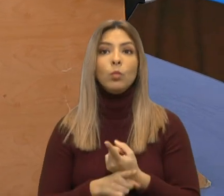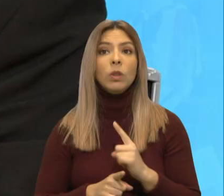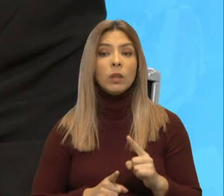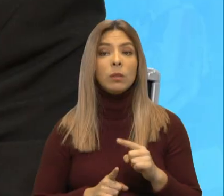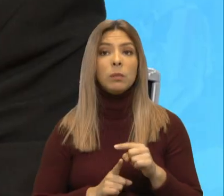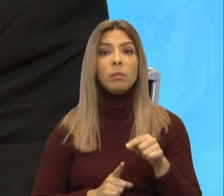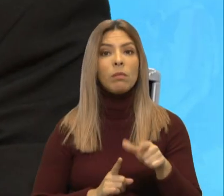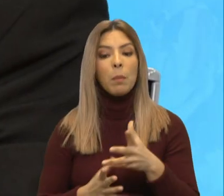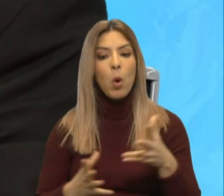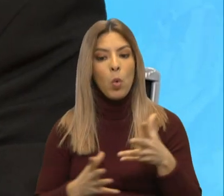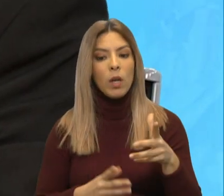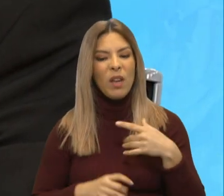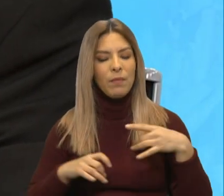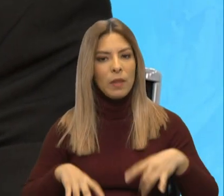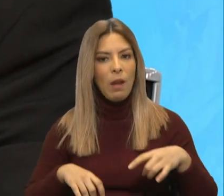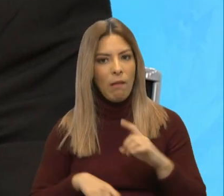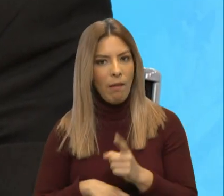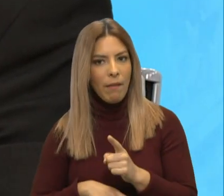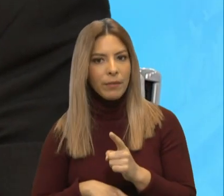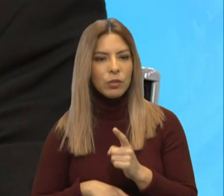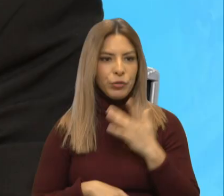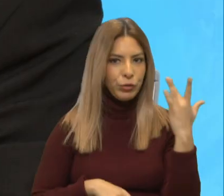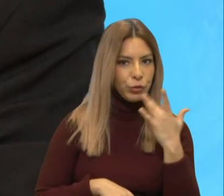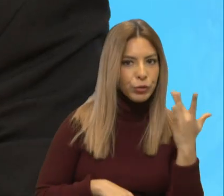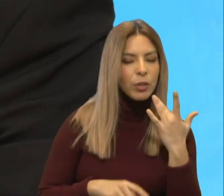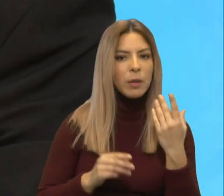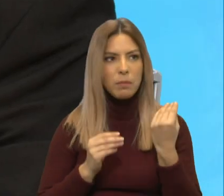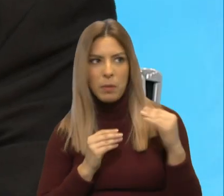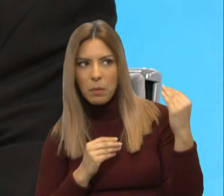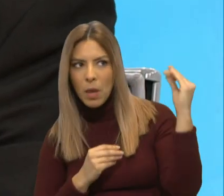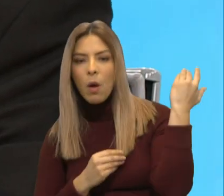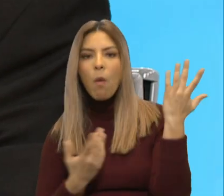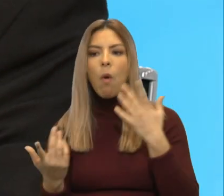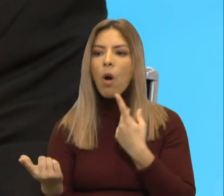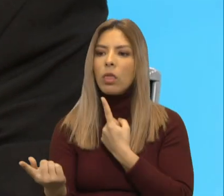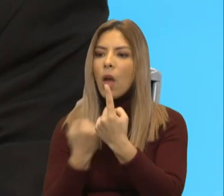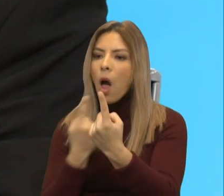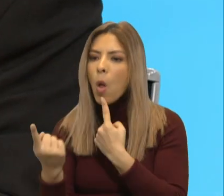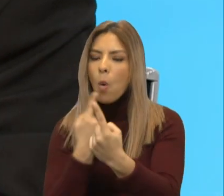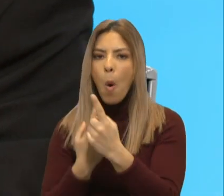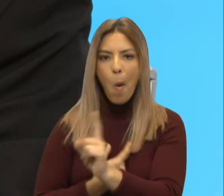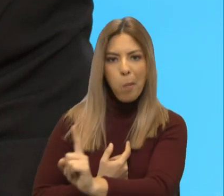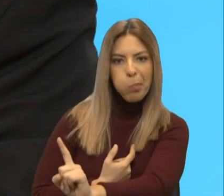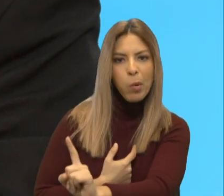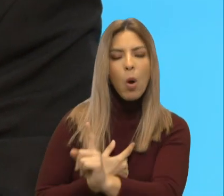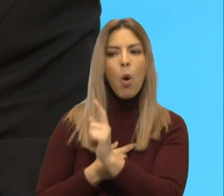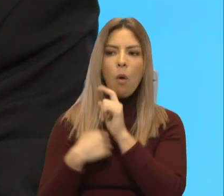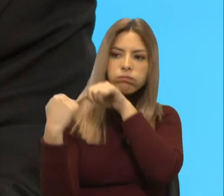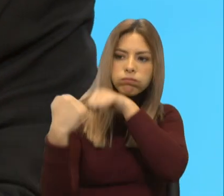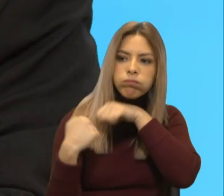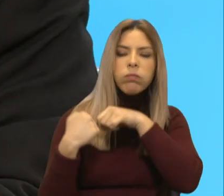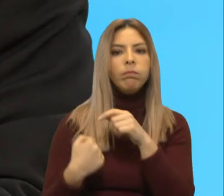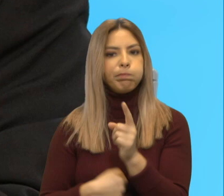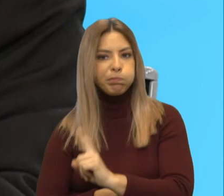aquilo que se deve evitar é esse extremismo ou essa incapacidade de dialogar ou de encontrar soluções consensuais que